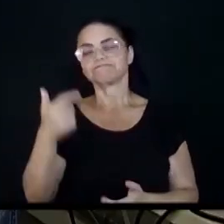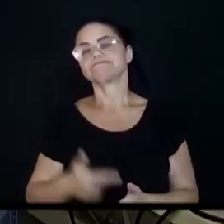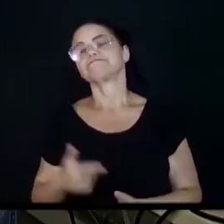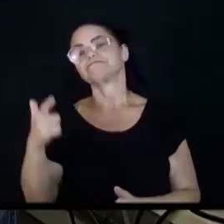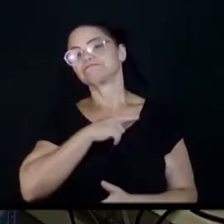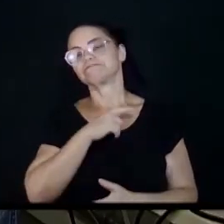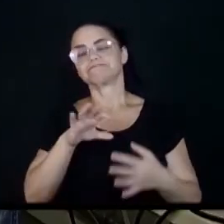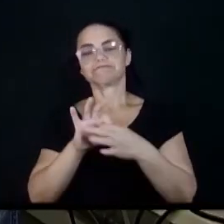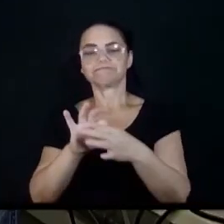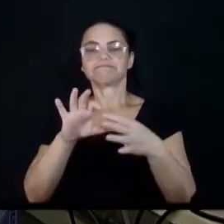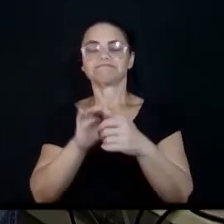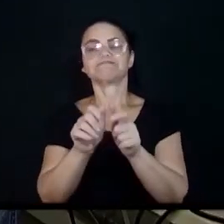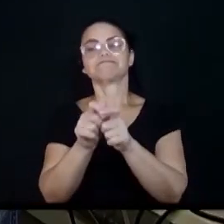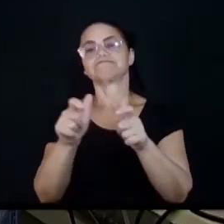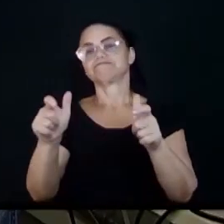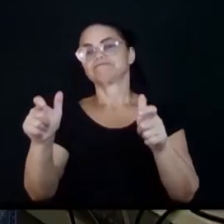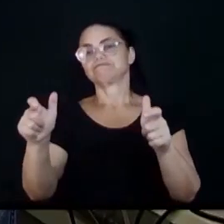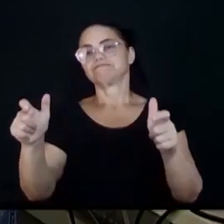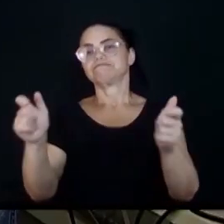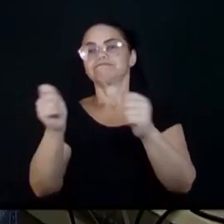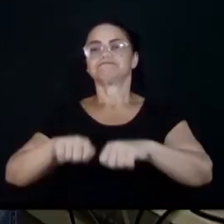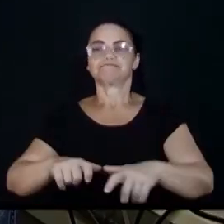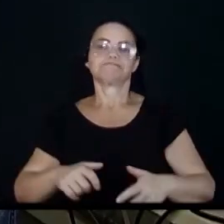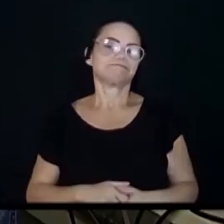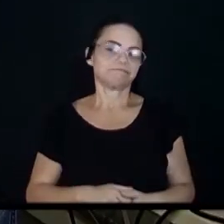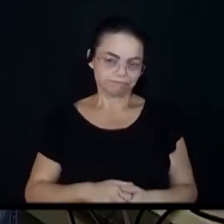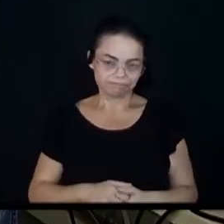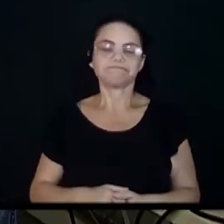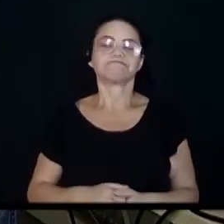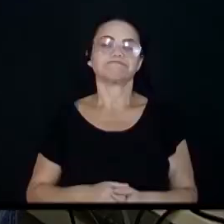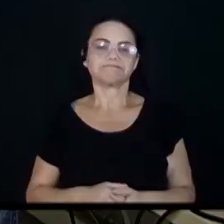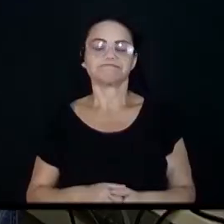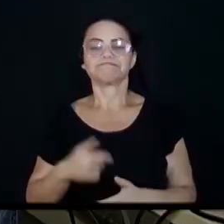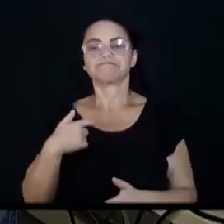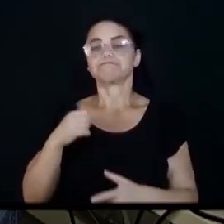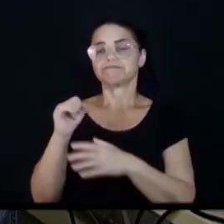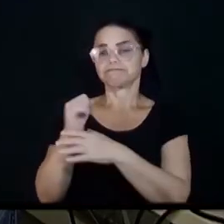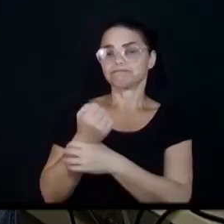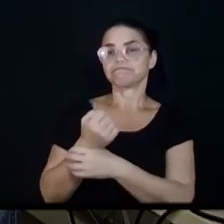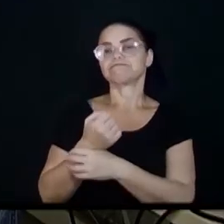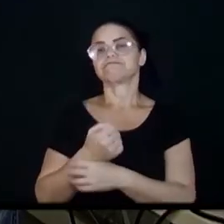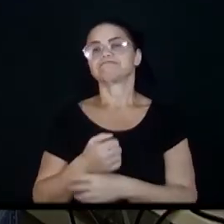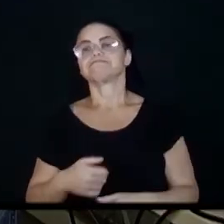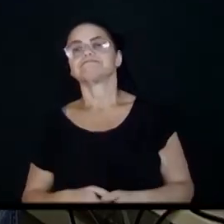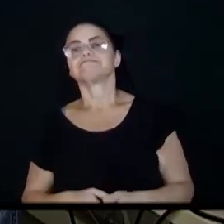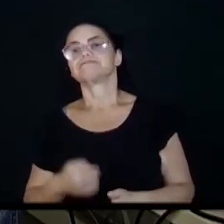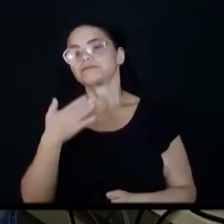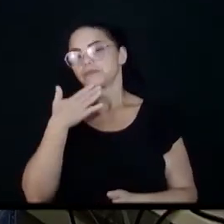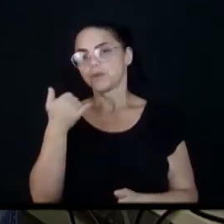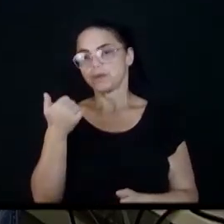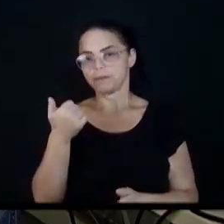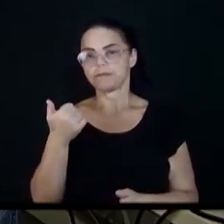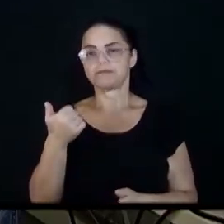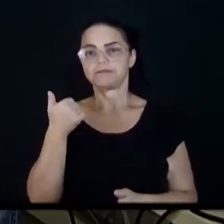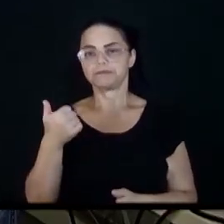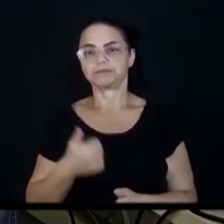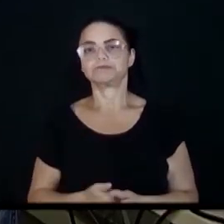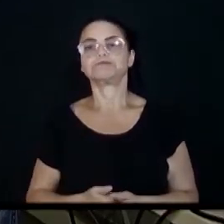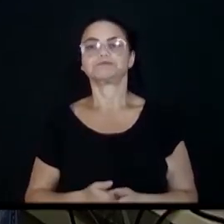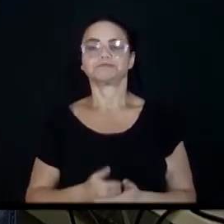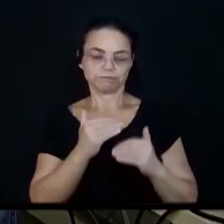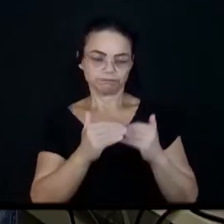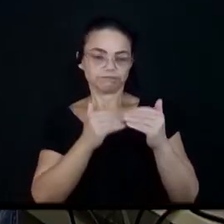pouquinho essa possibilidade de garantir mesmo que as coisas caminhem de uma forma um pouco